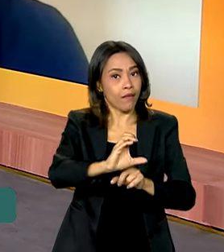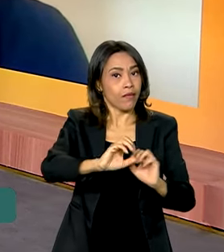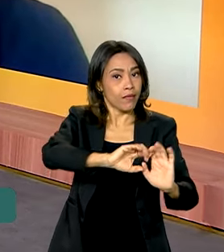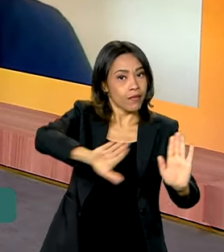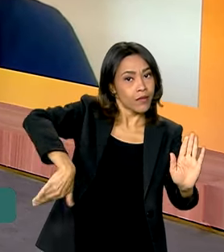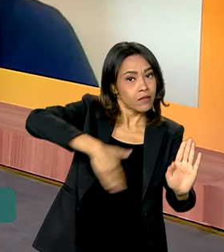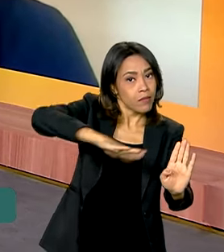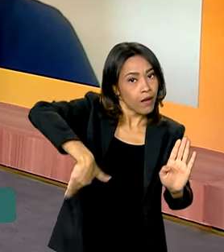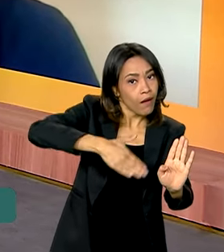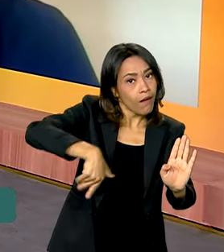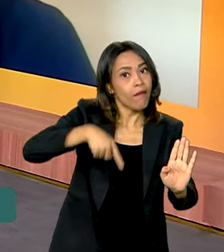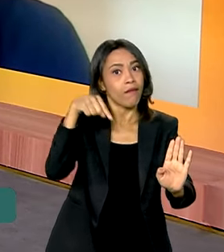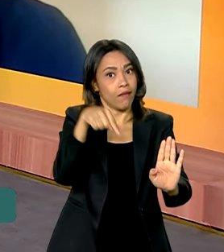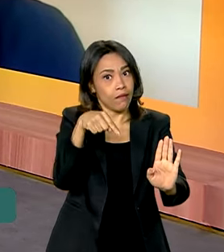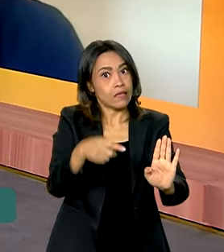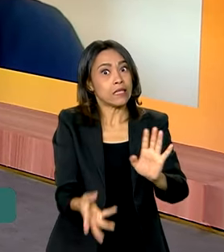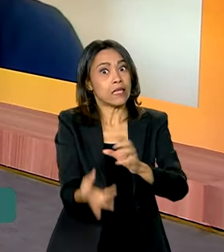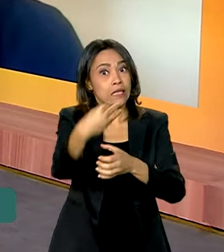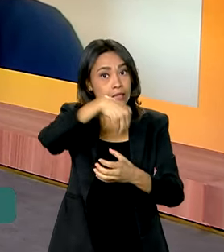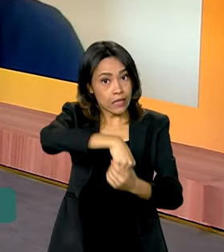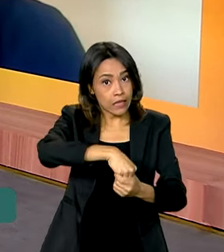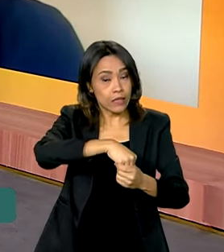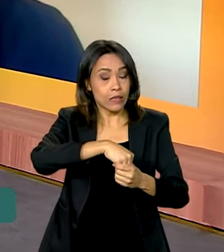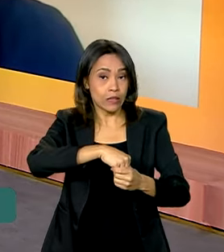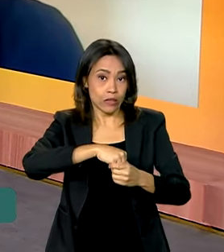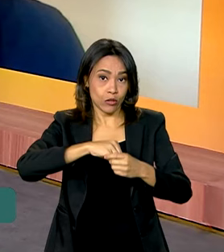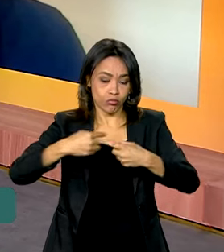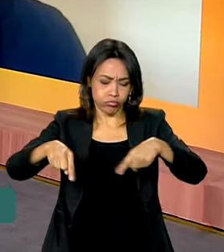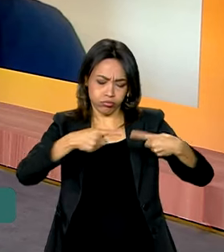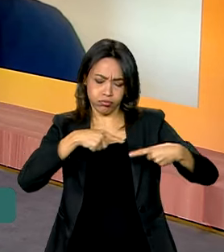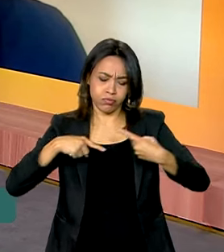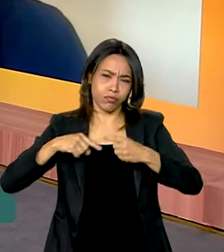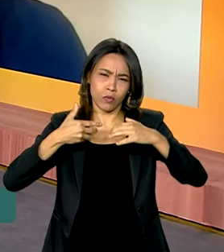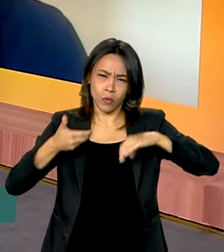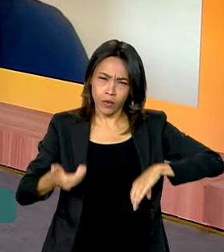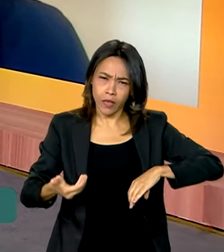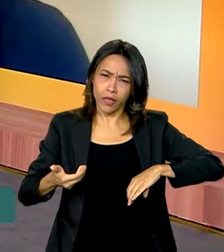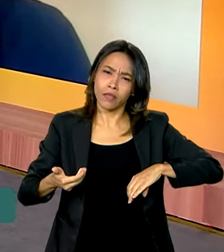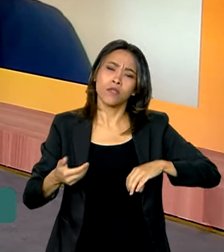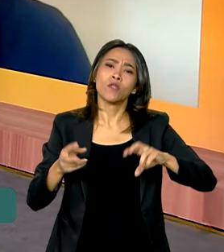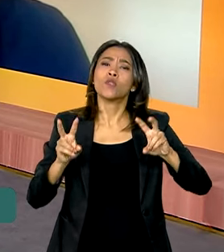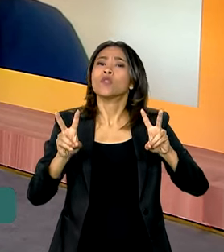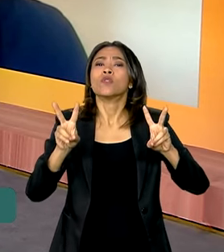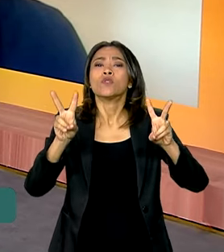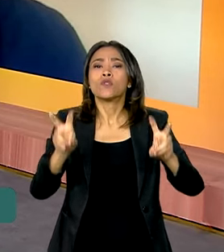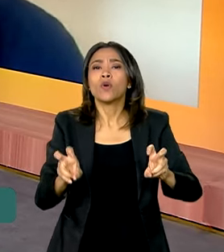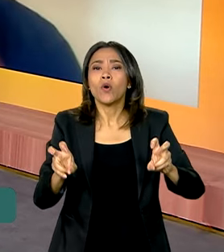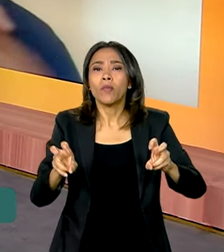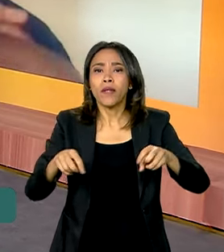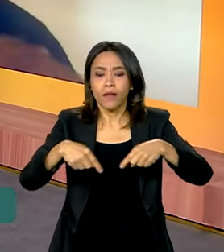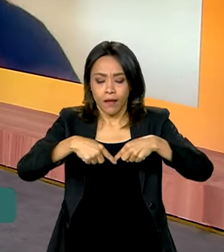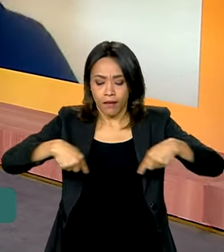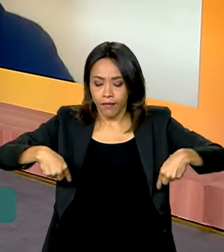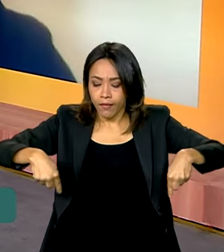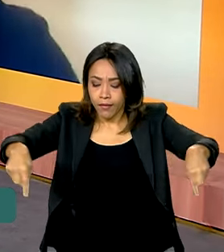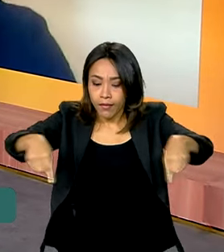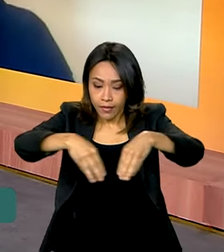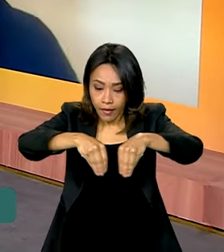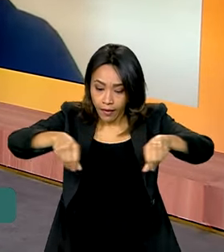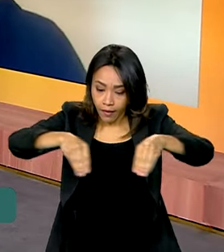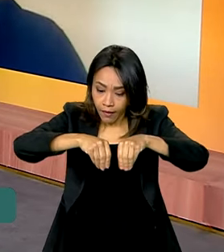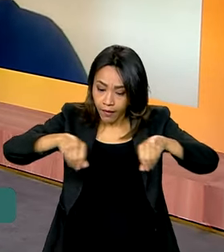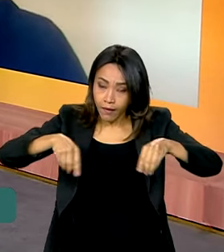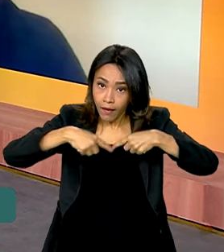analisada no Congresso Nacional e que trata aí de terrenos, de espaços que têm,